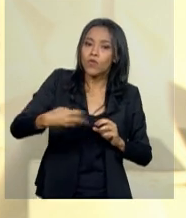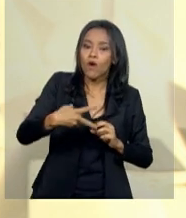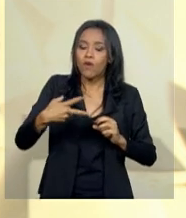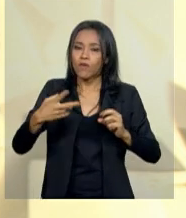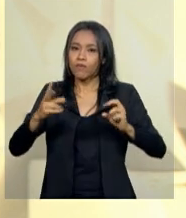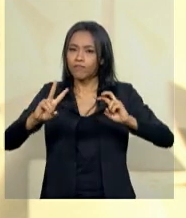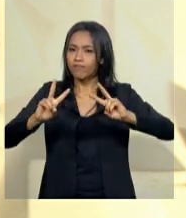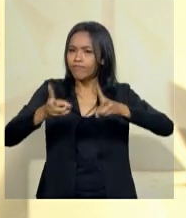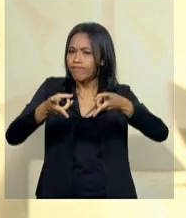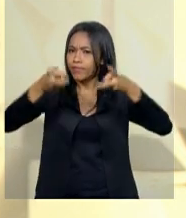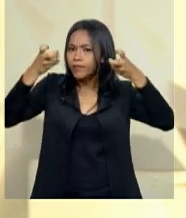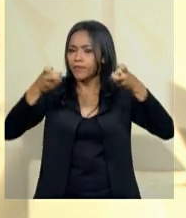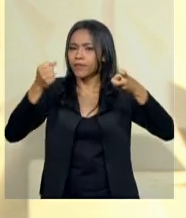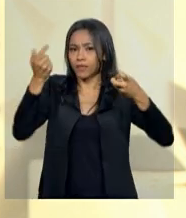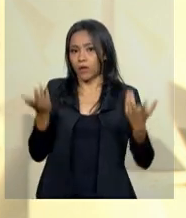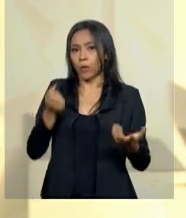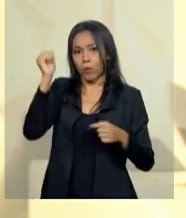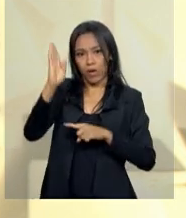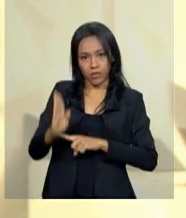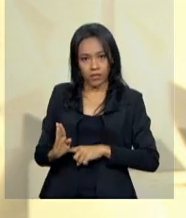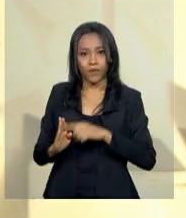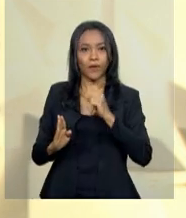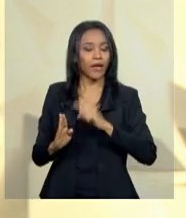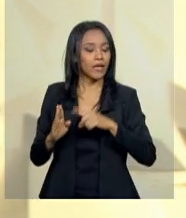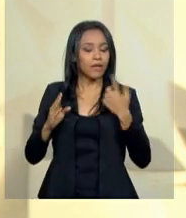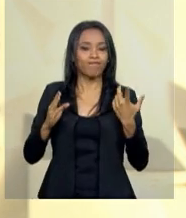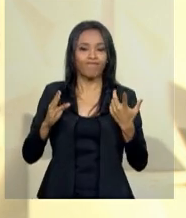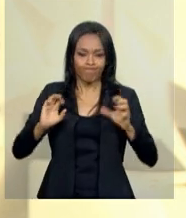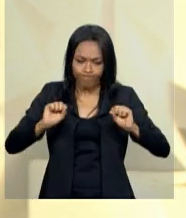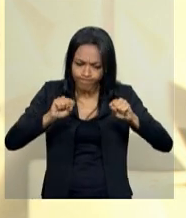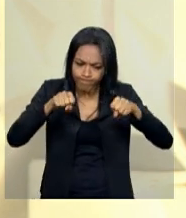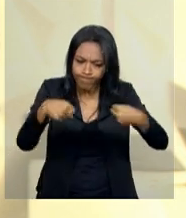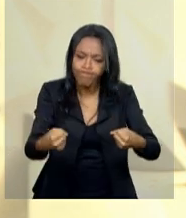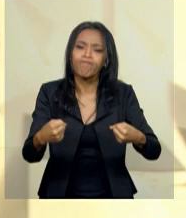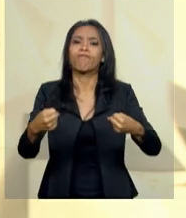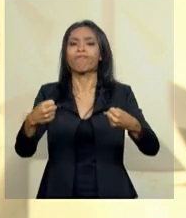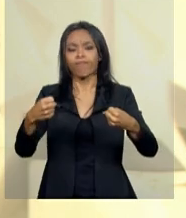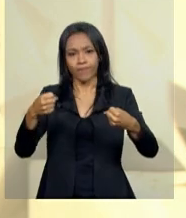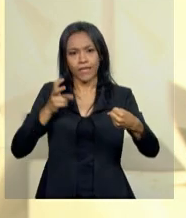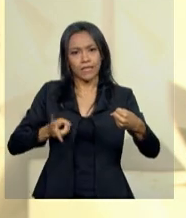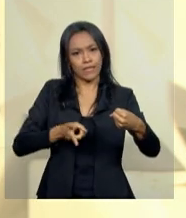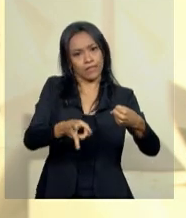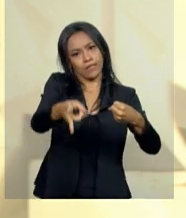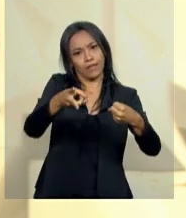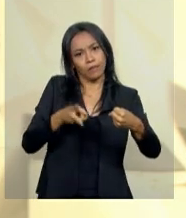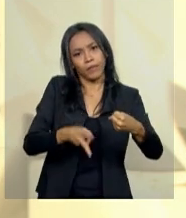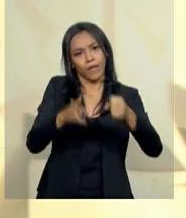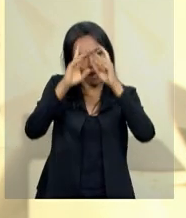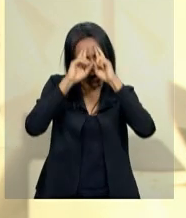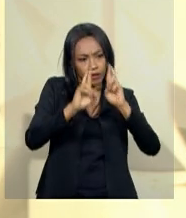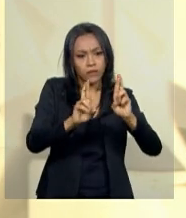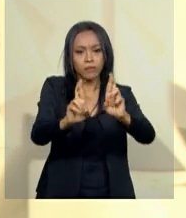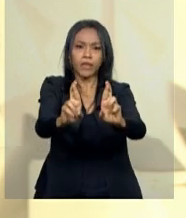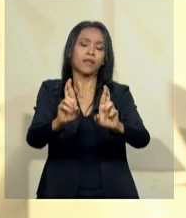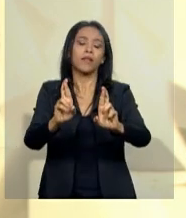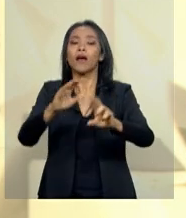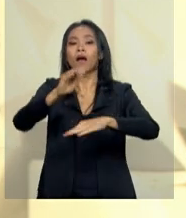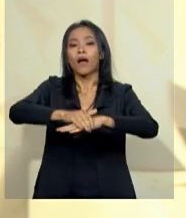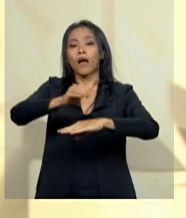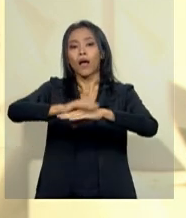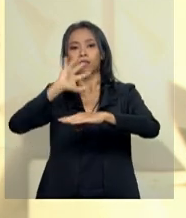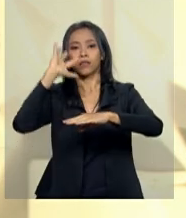quê? O Brasil como um ator dedicado integralmente a respeitar as decisões das